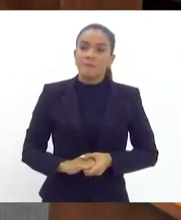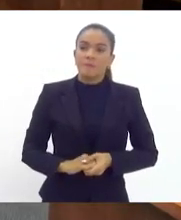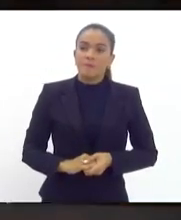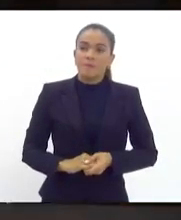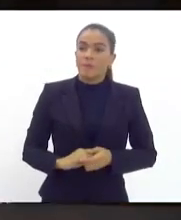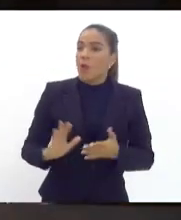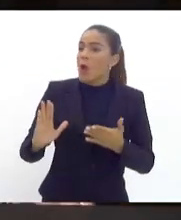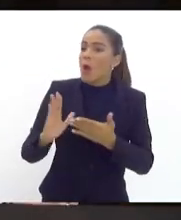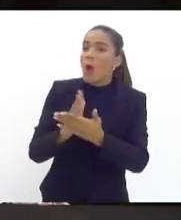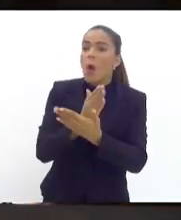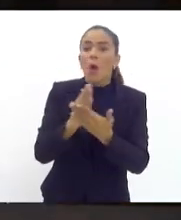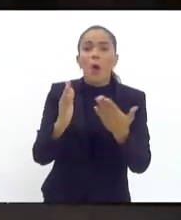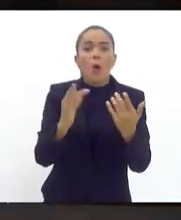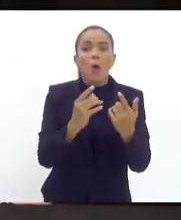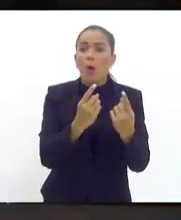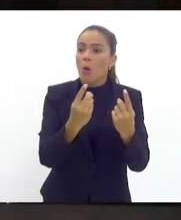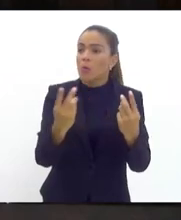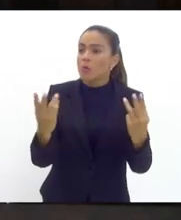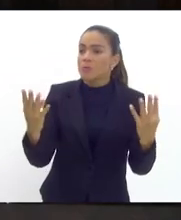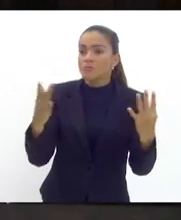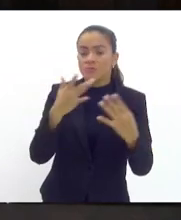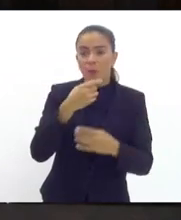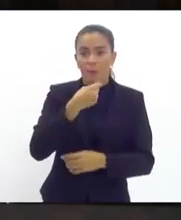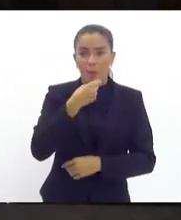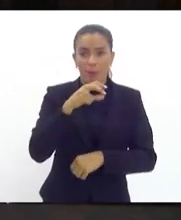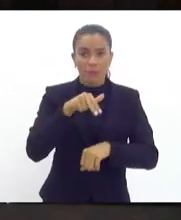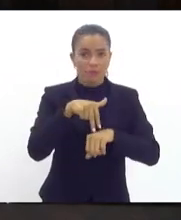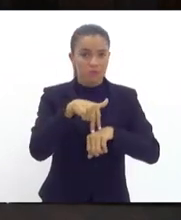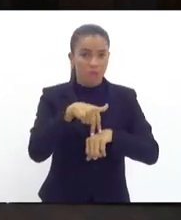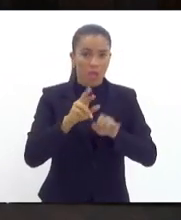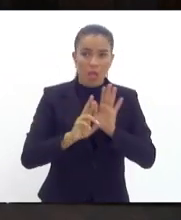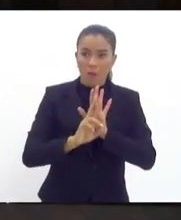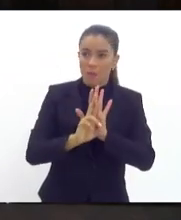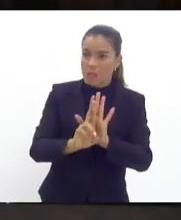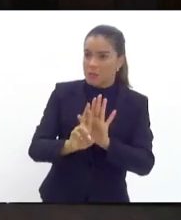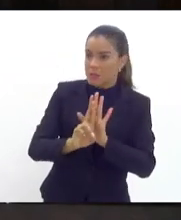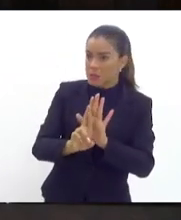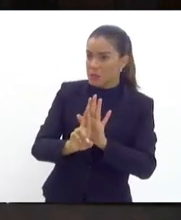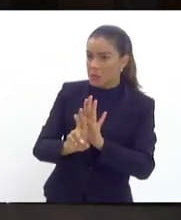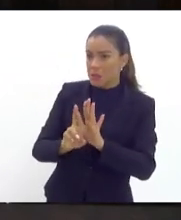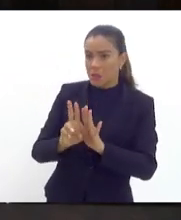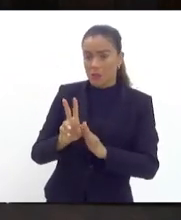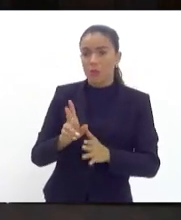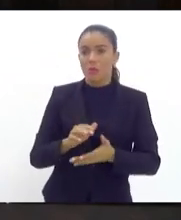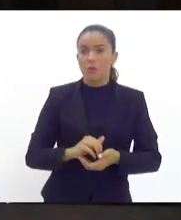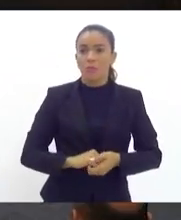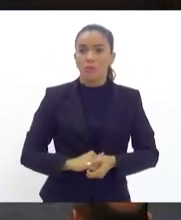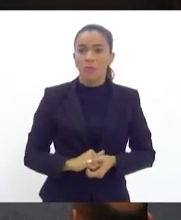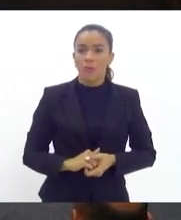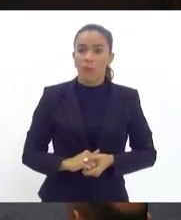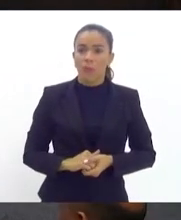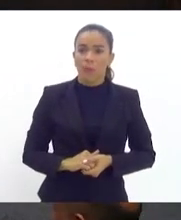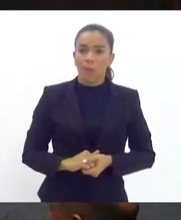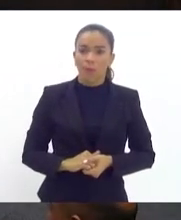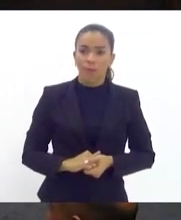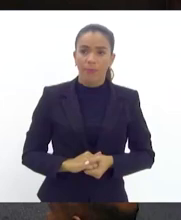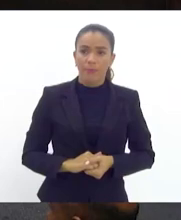alguém mais quer fazer o uso da palavra algum representante do bairro pois não